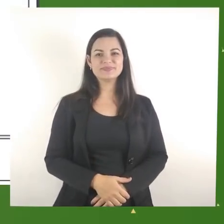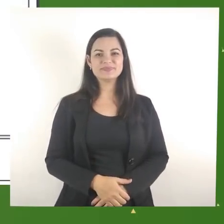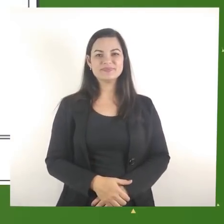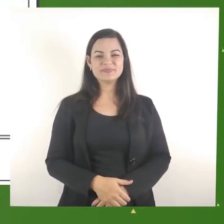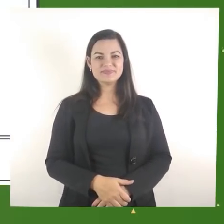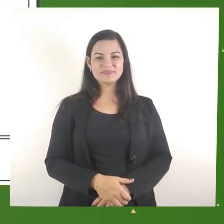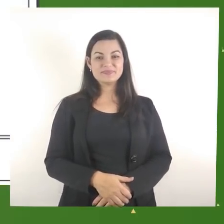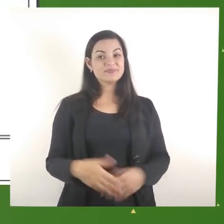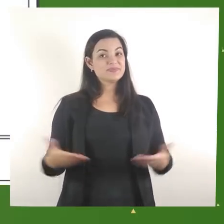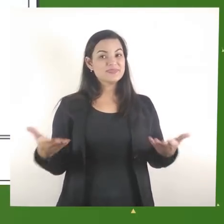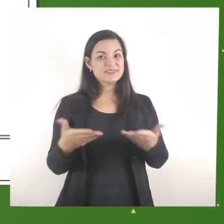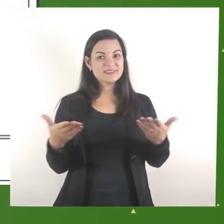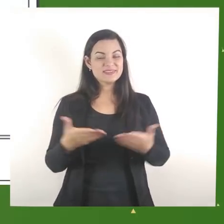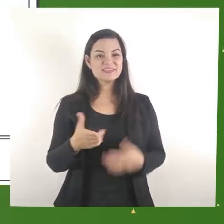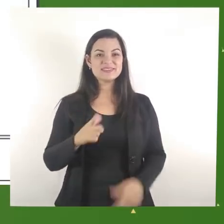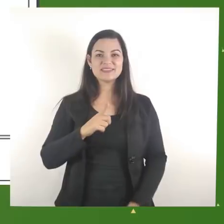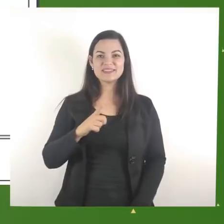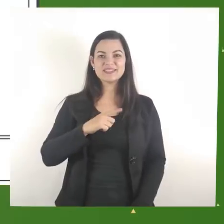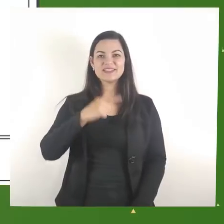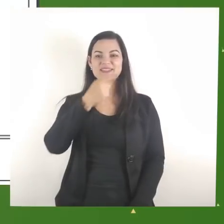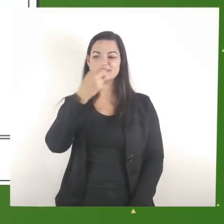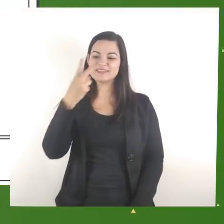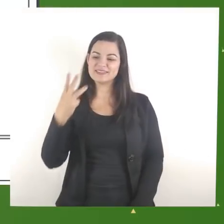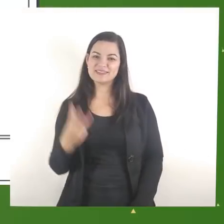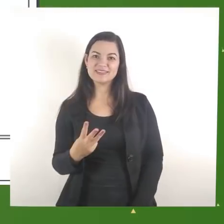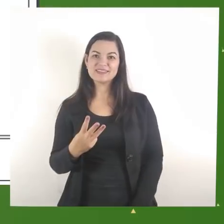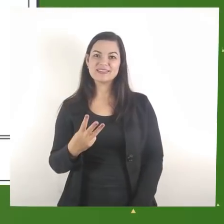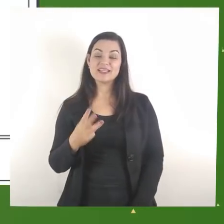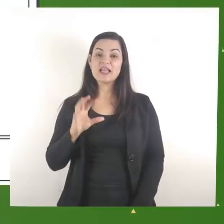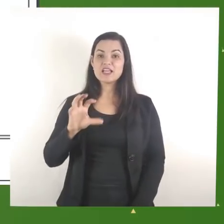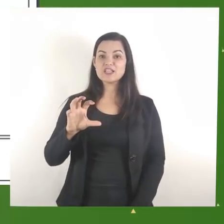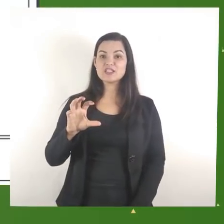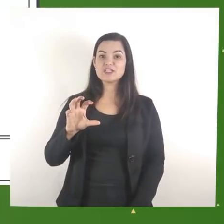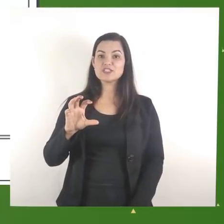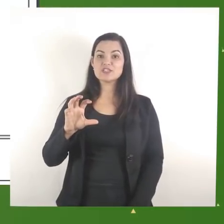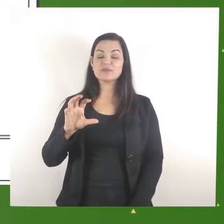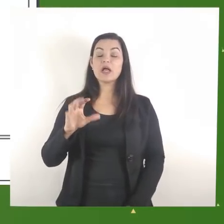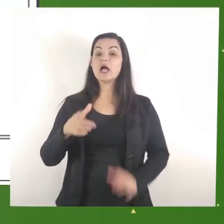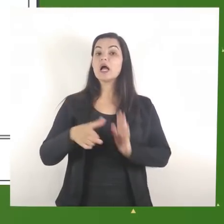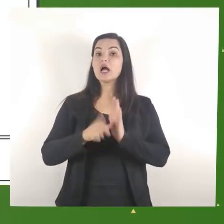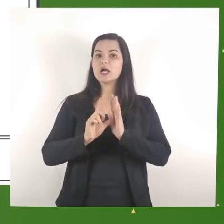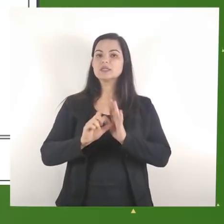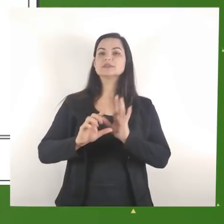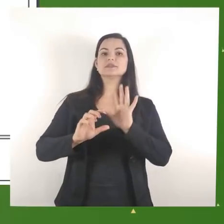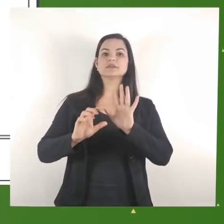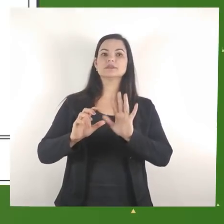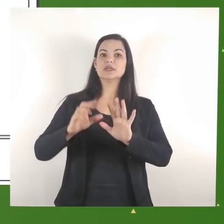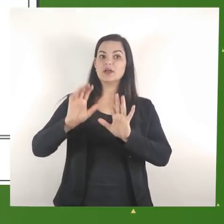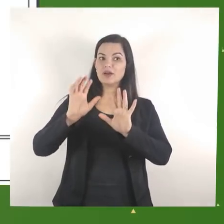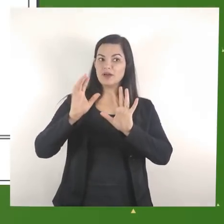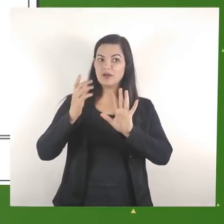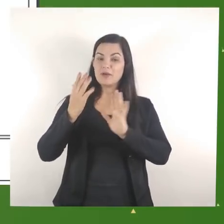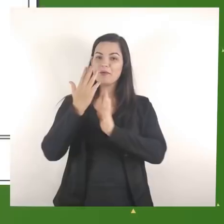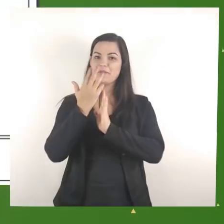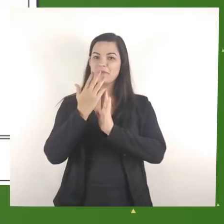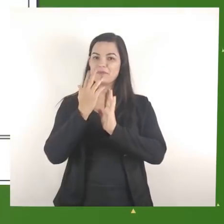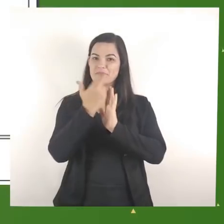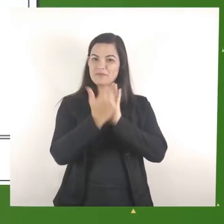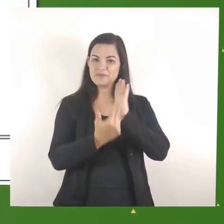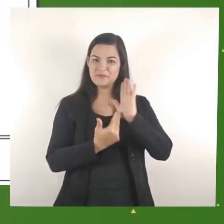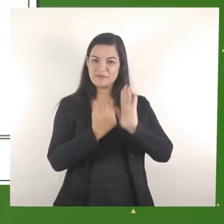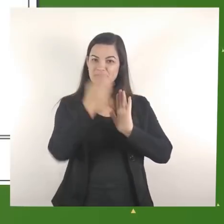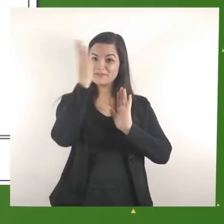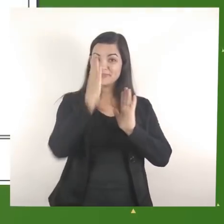Sul. Então, agora nós temos a região Nordeste, representada nesse mapa.